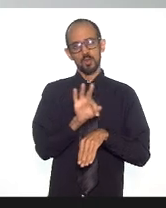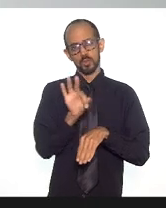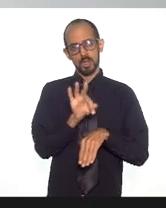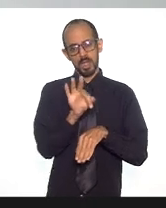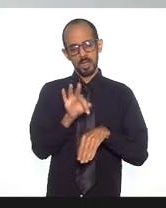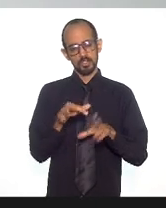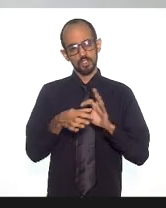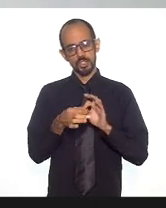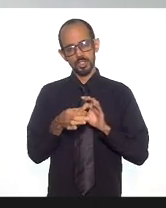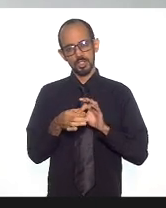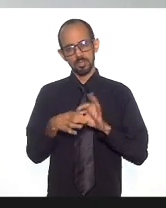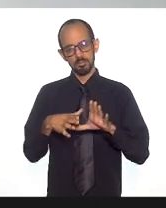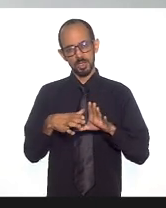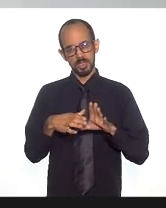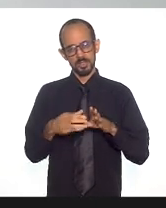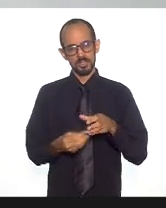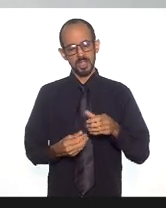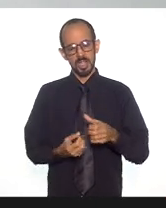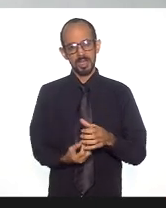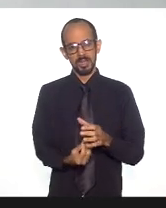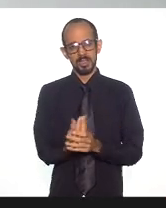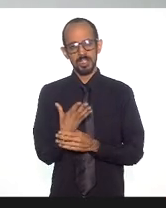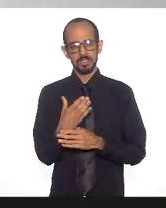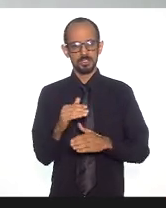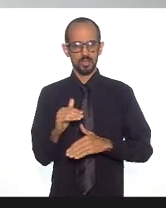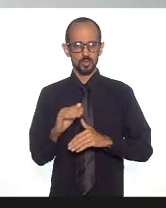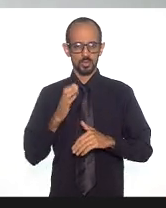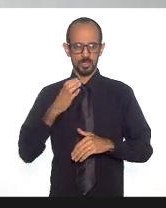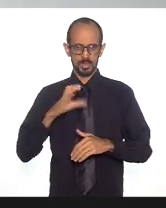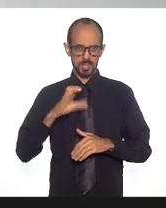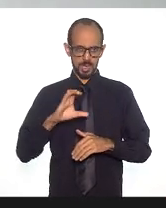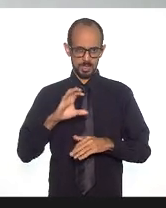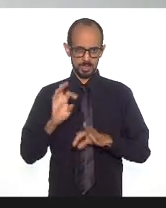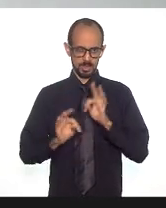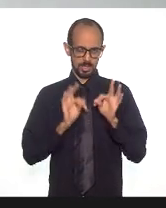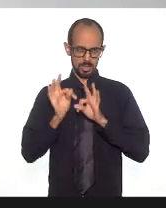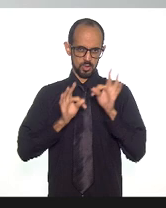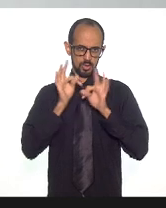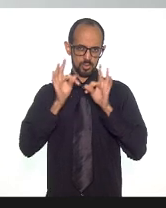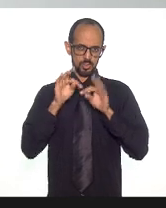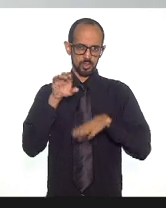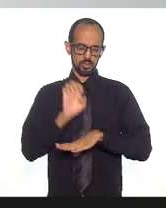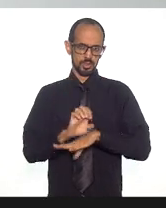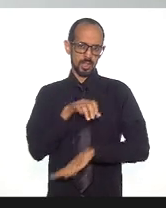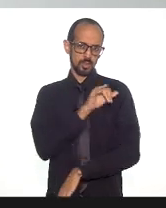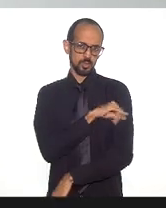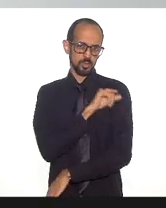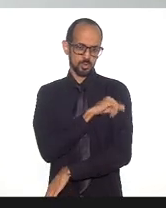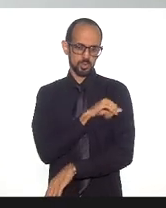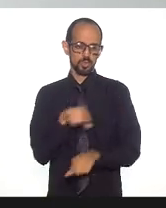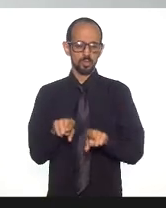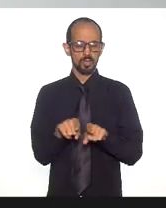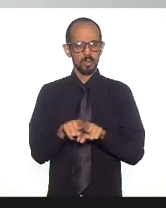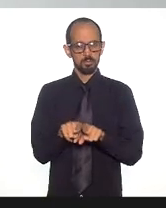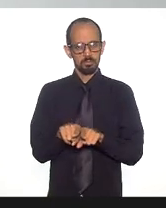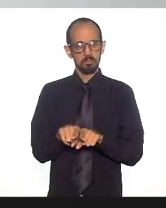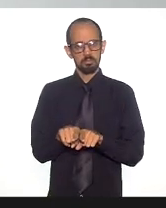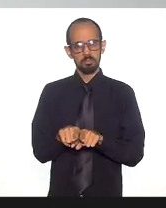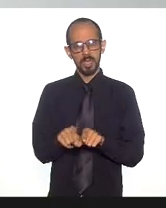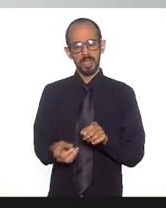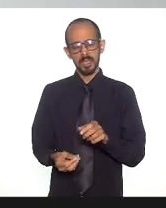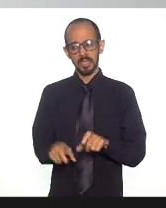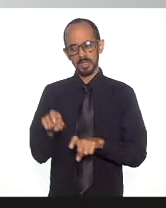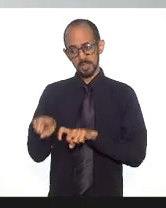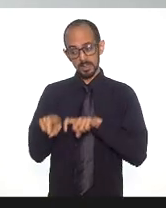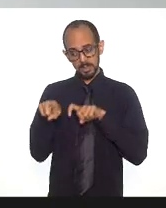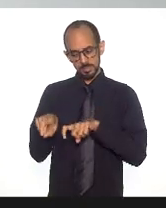de produção de científica e tecnológica no Estado do Rio de Janeiro, interiorização das políticas de ensino